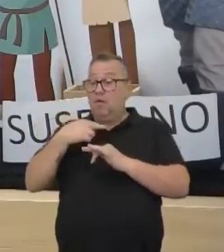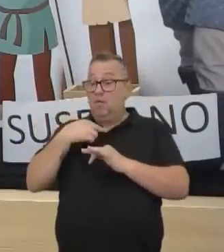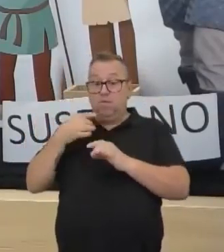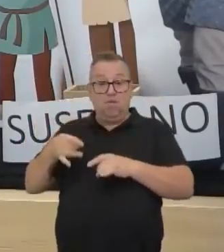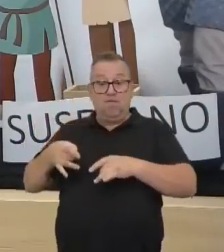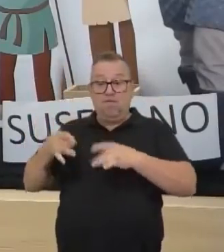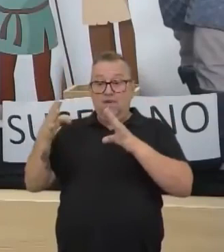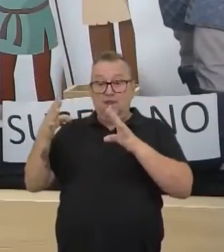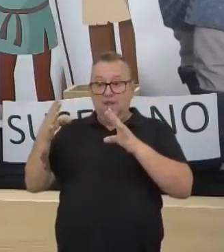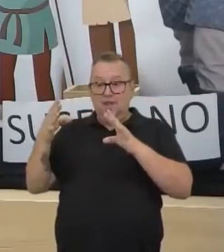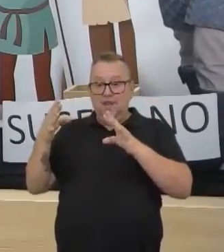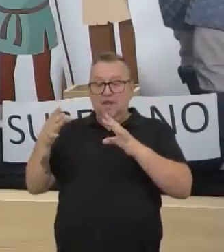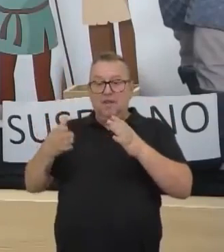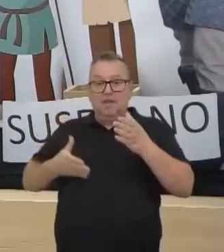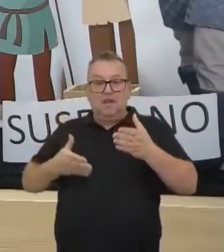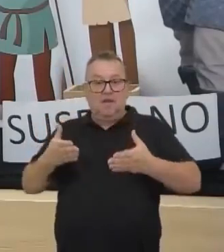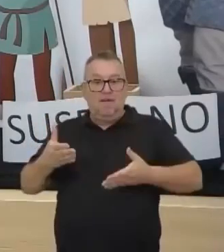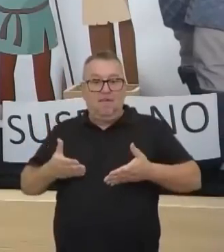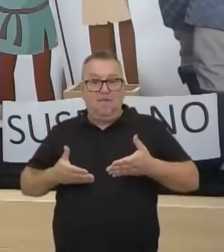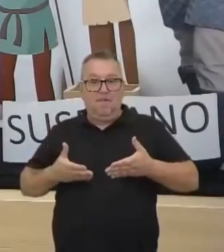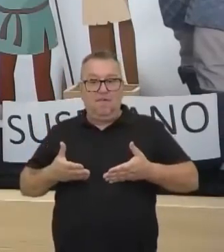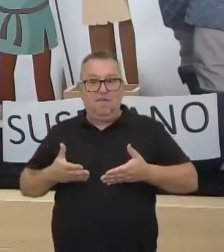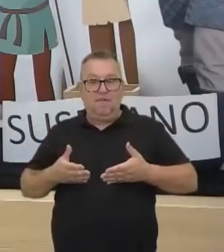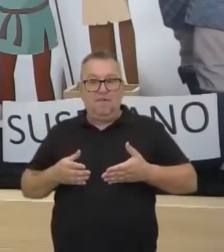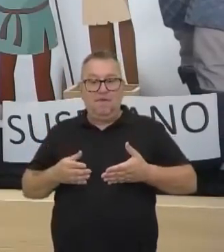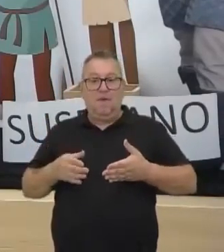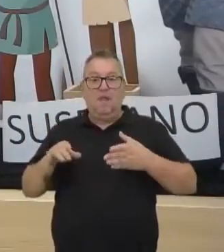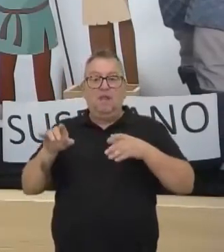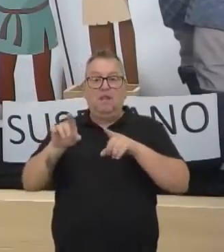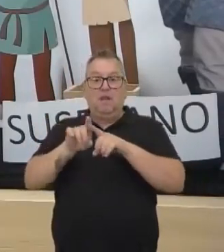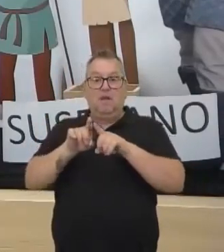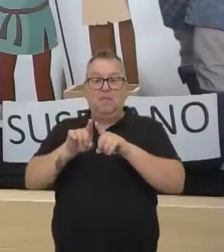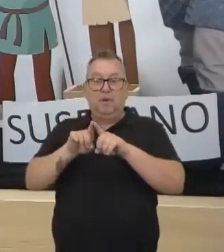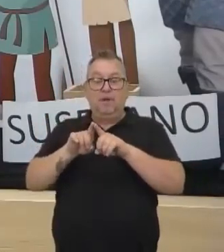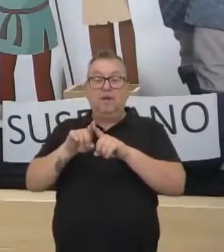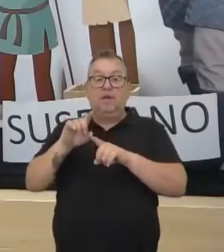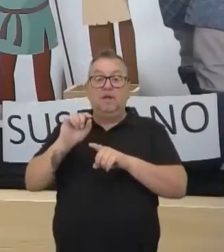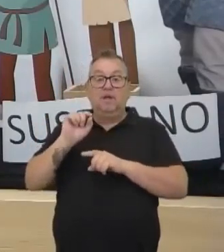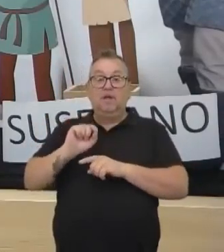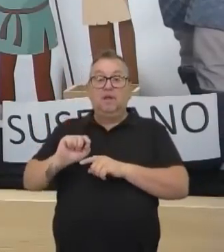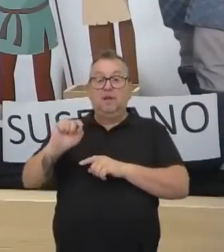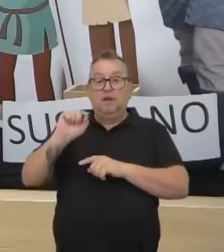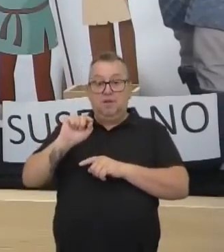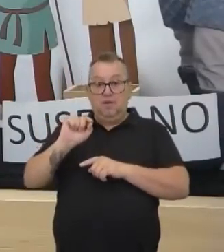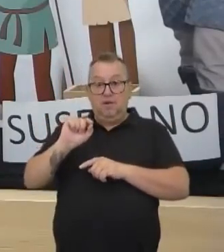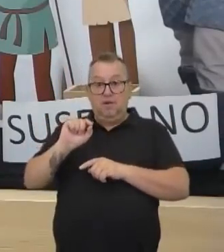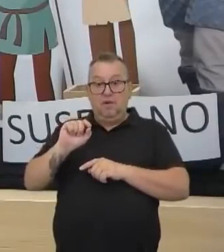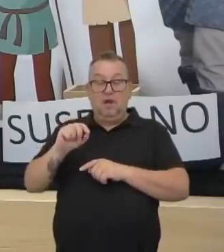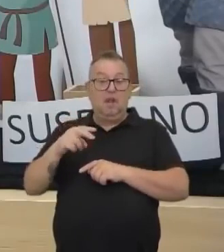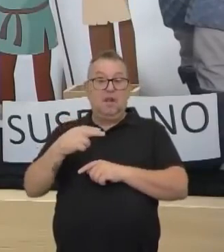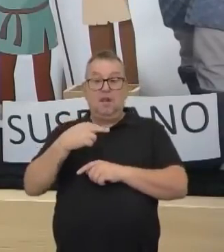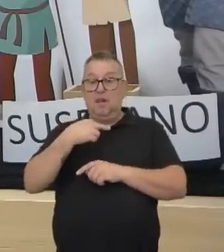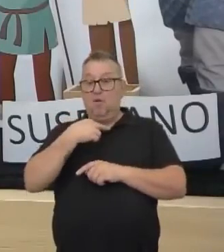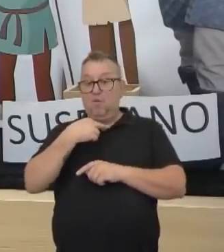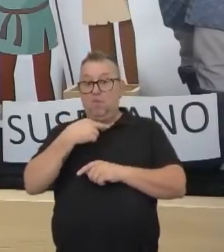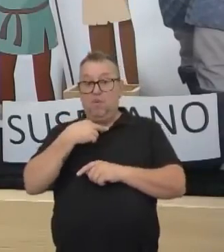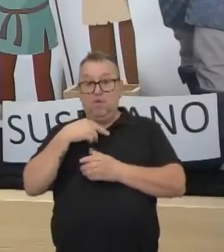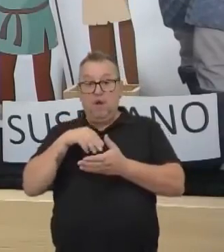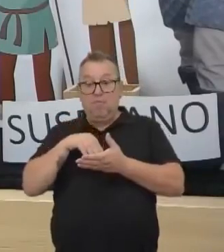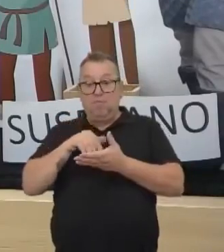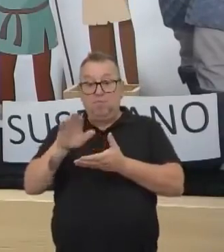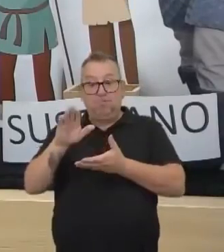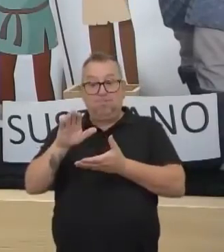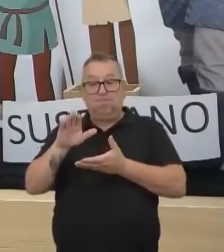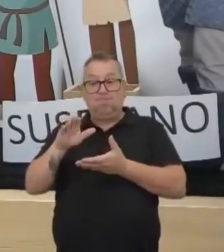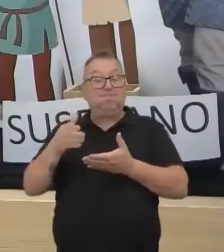servos, certo? Inclusive, o senhor feudal, ele não pode expulsar os